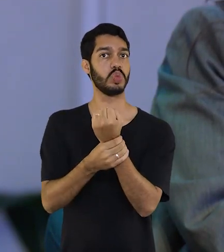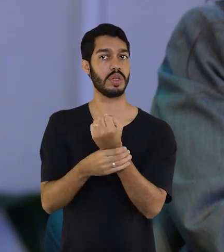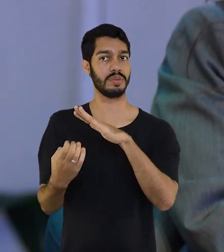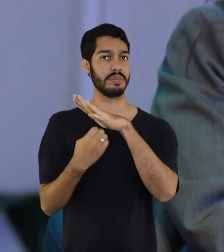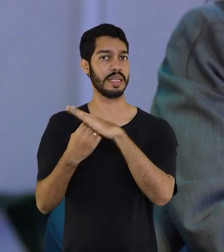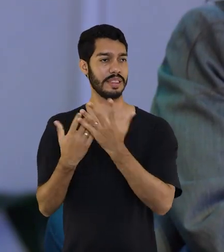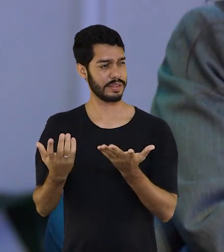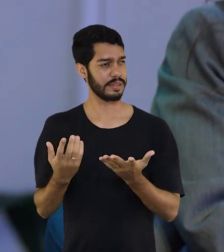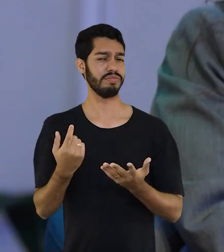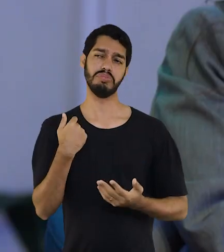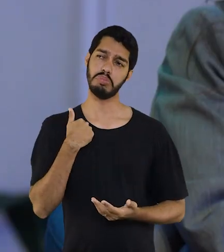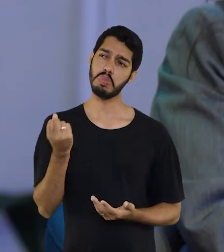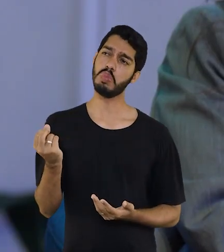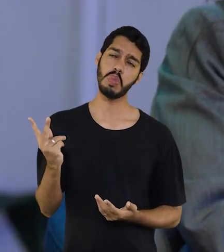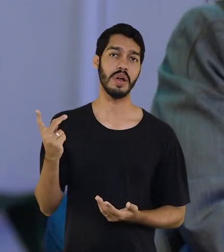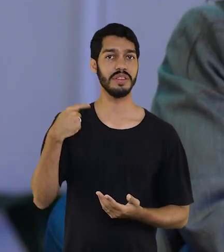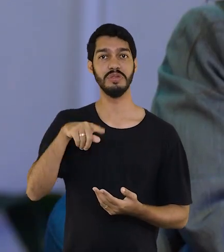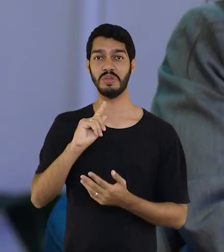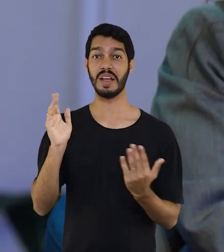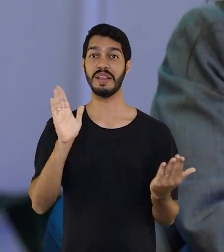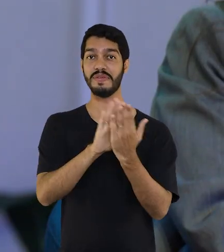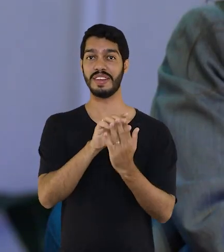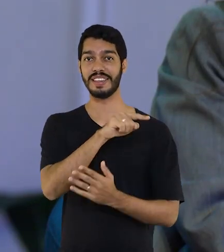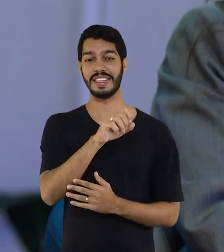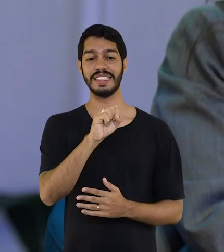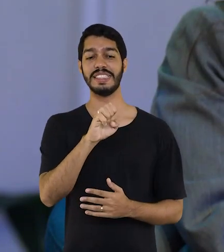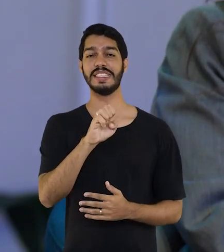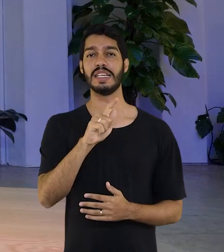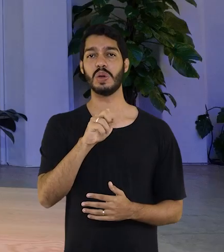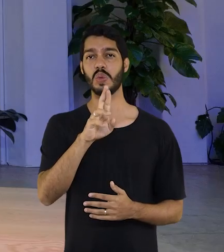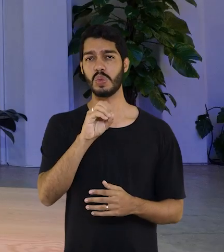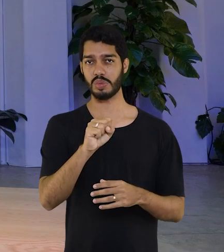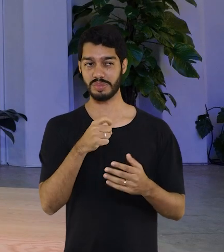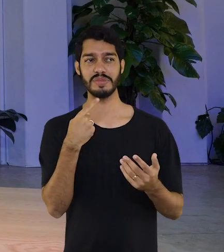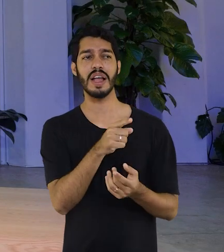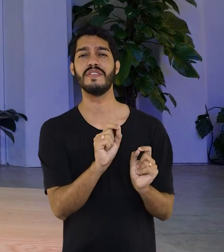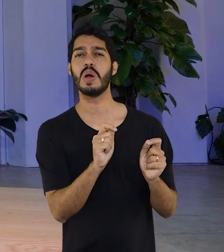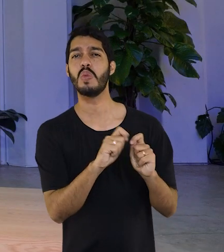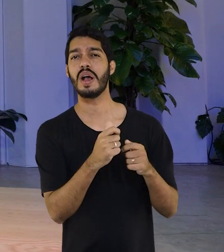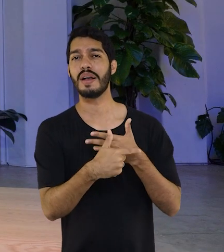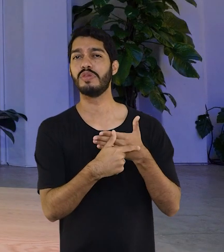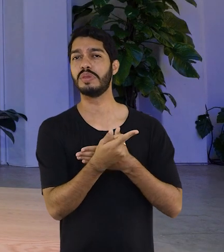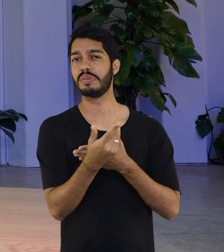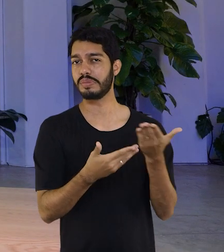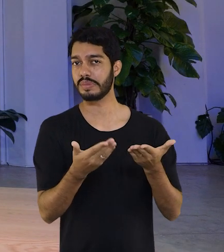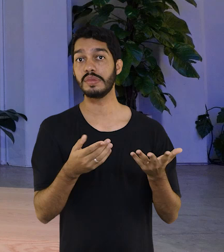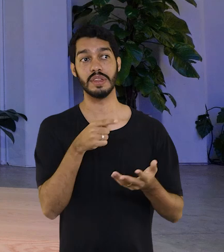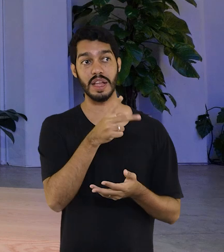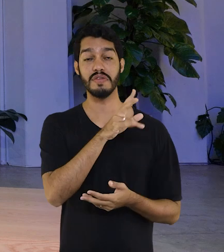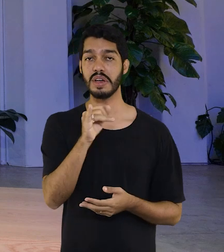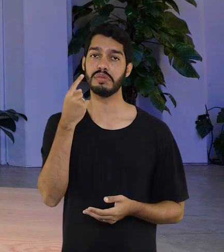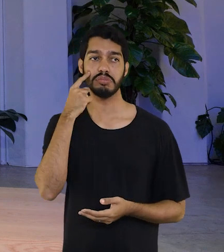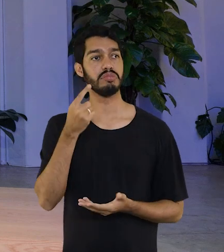uma seguradora e ver o que acontece? Falei, caramba, vamos comprar uma seguradora. Então, a gente foi olhar seguros. O que uma seguradora faz? Quando você vai comprar um seguro de um carro,